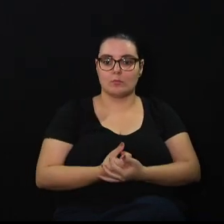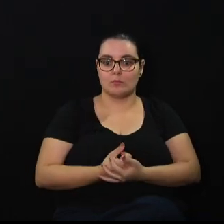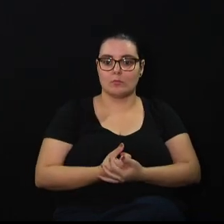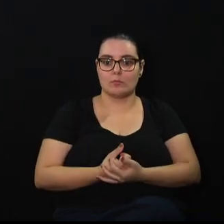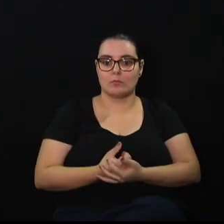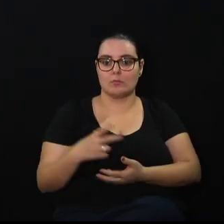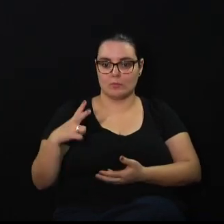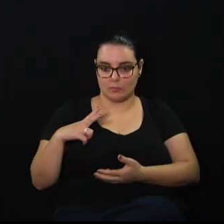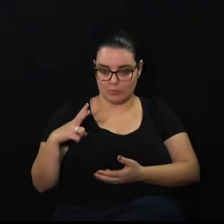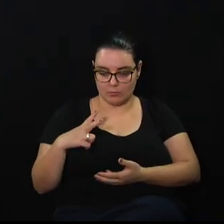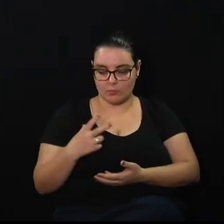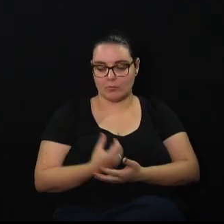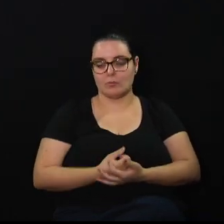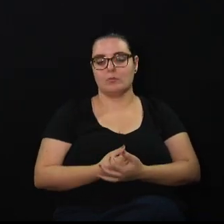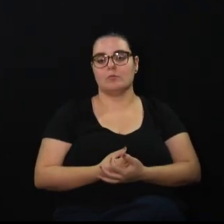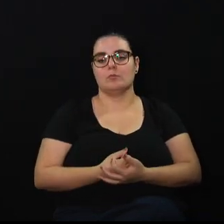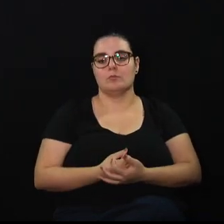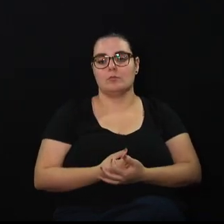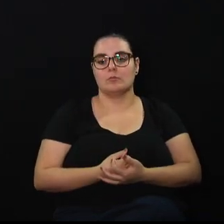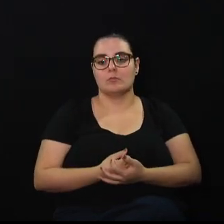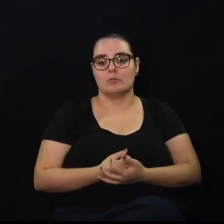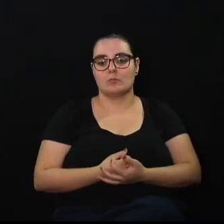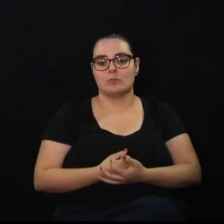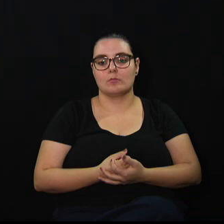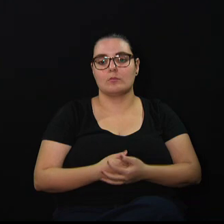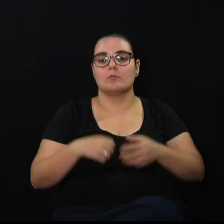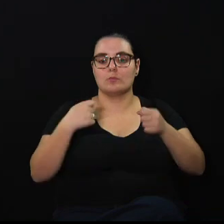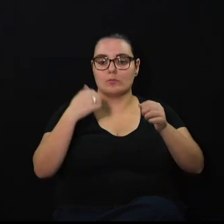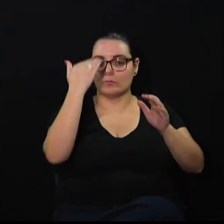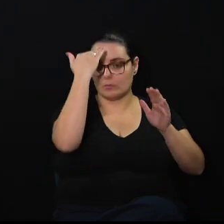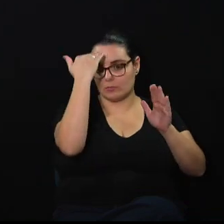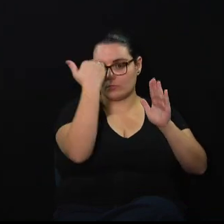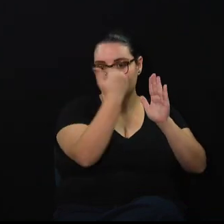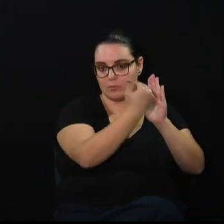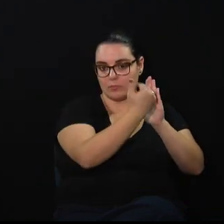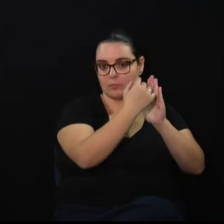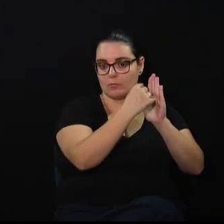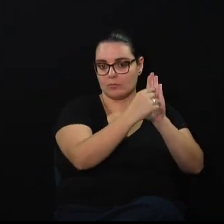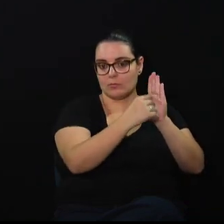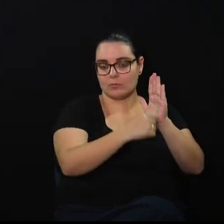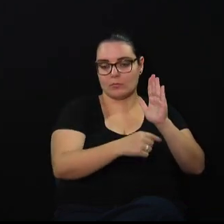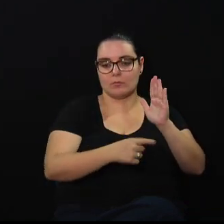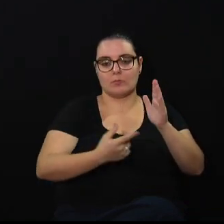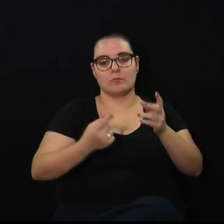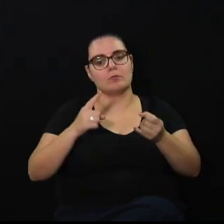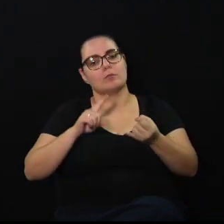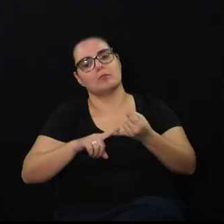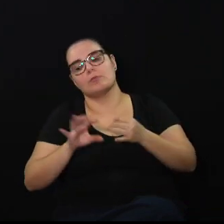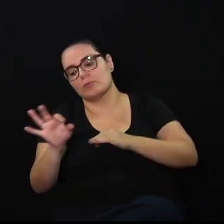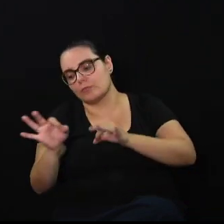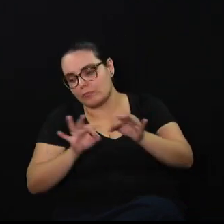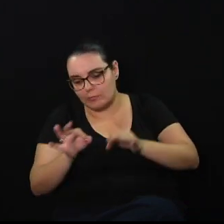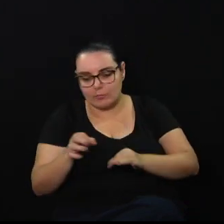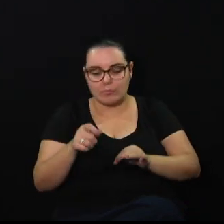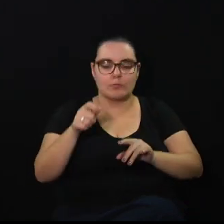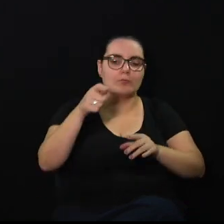privado é deve obedecer a regulamentação italiana tem questão de reajuste